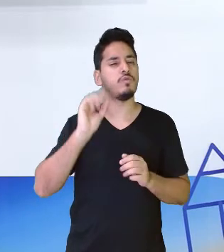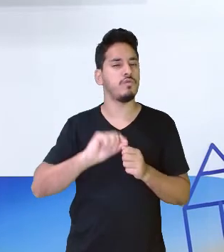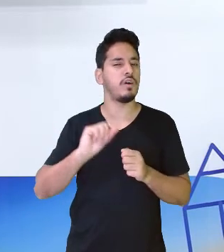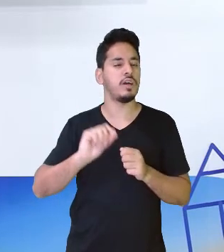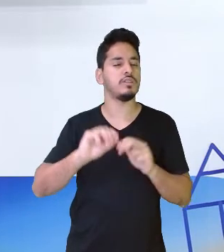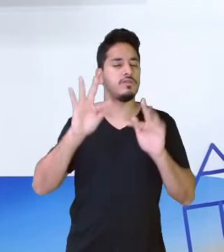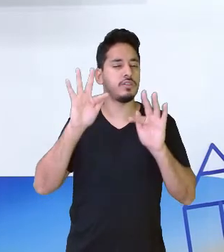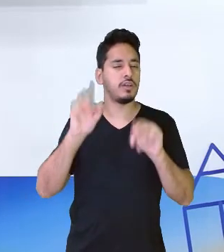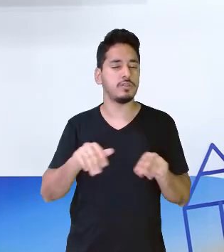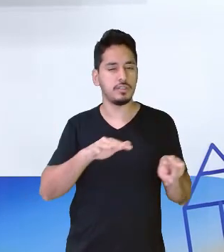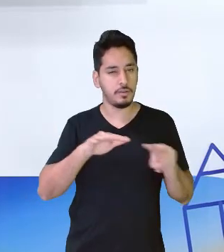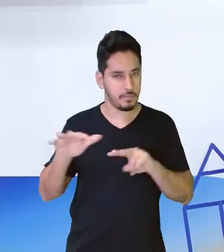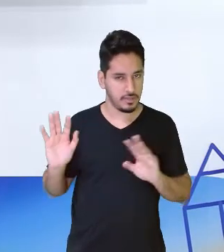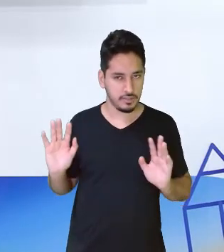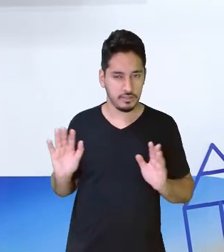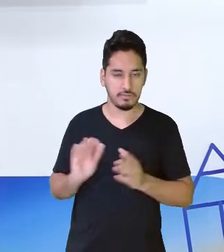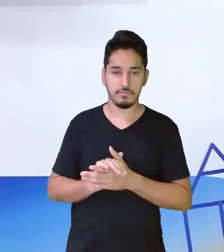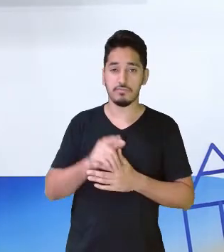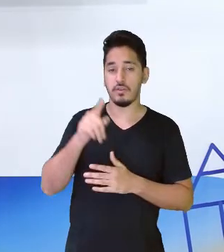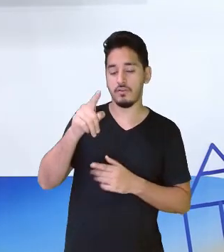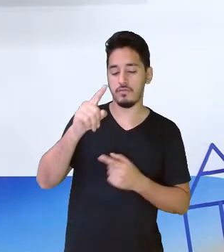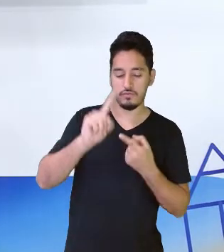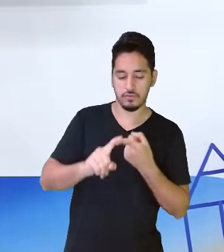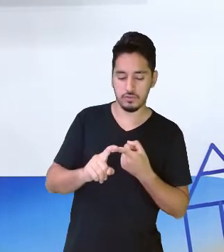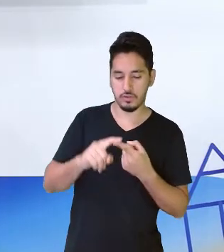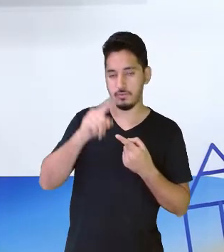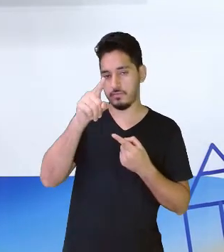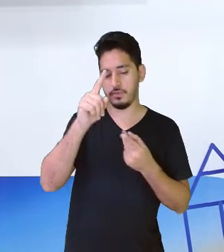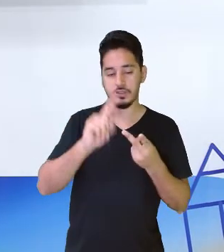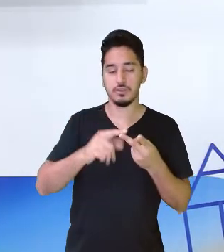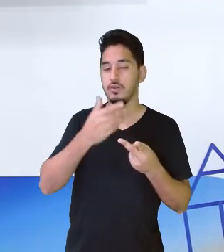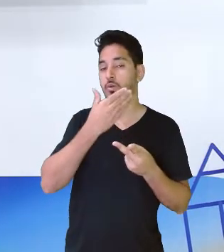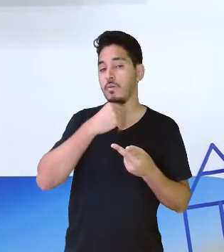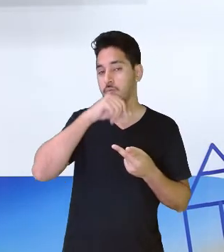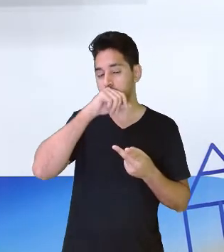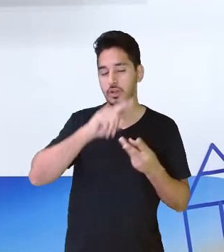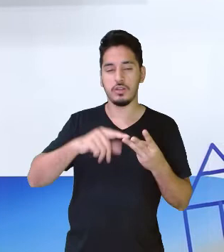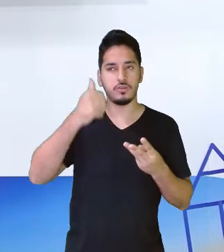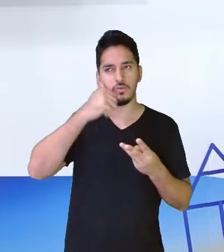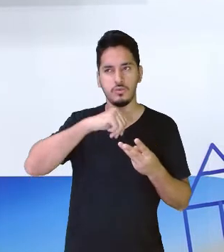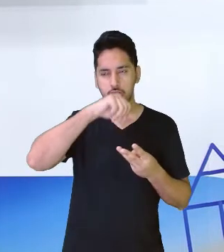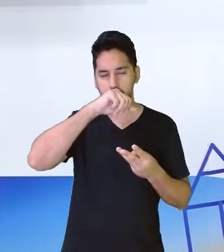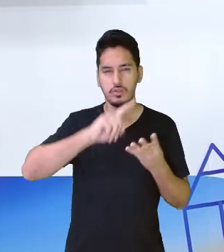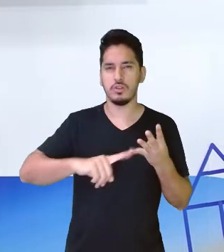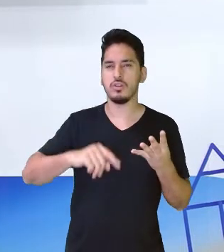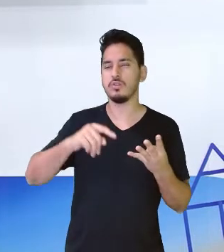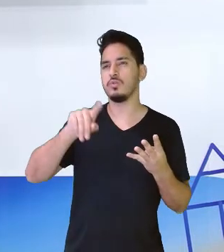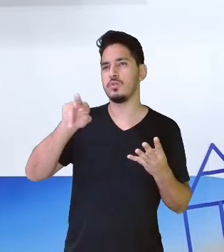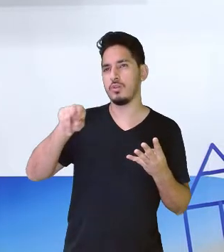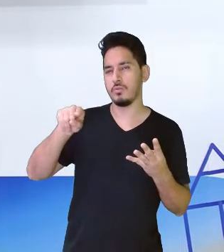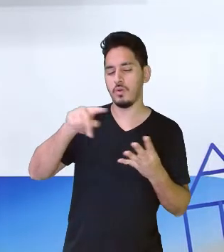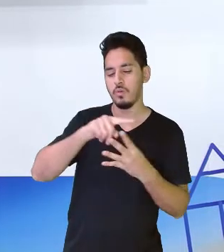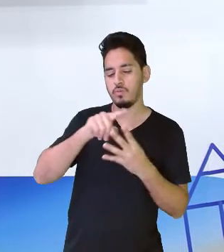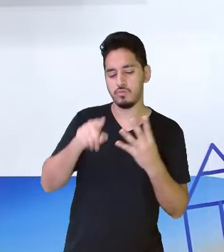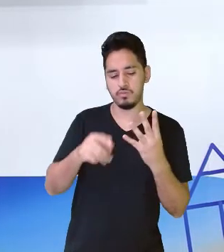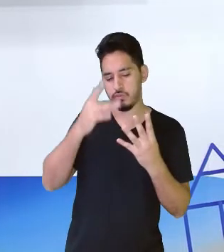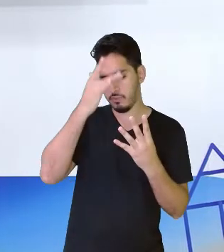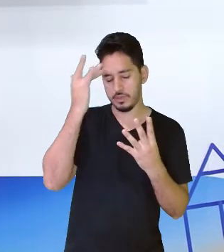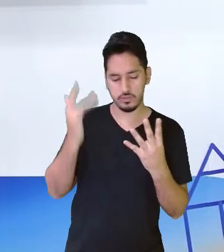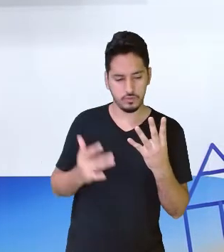final de semana. Está você, seu pai, sua mãe e seu irmão, 4 pessoas.